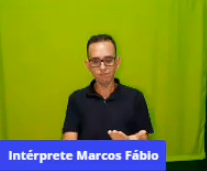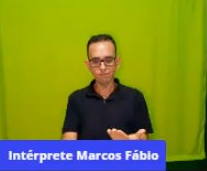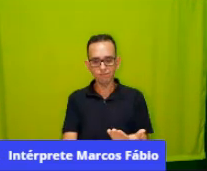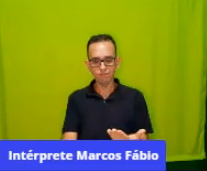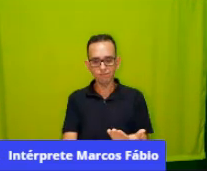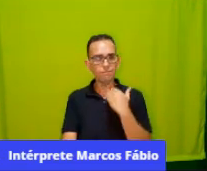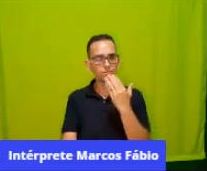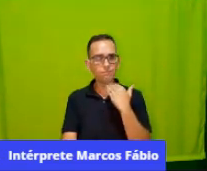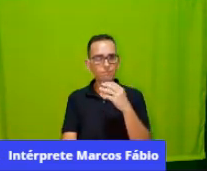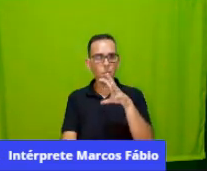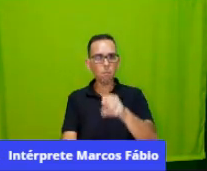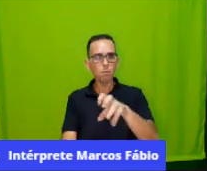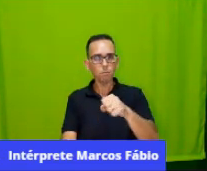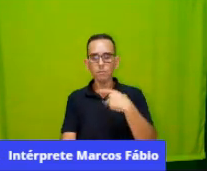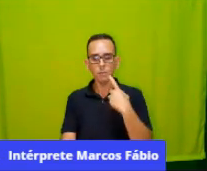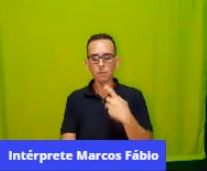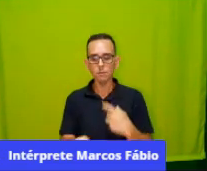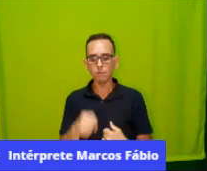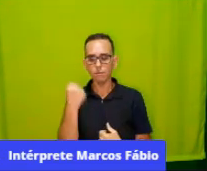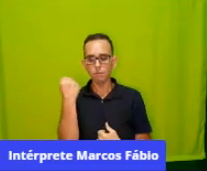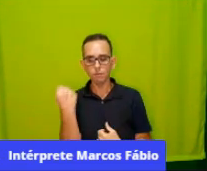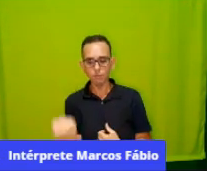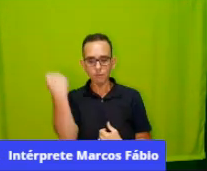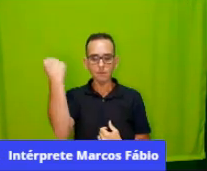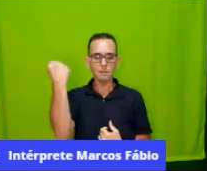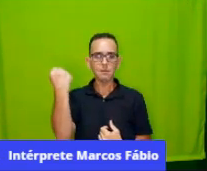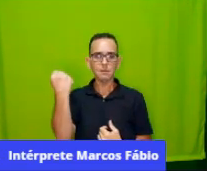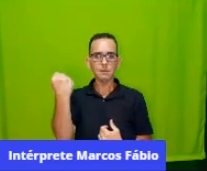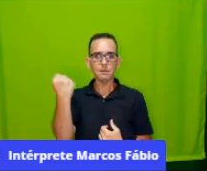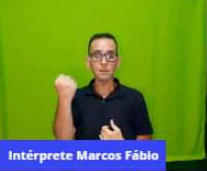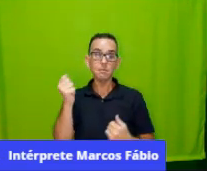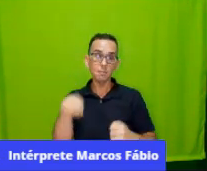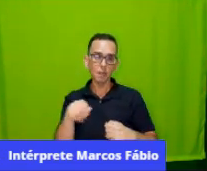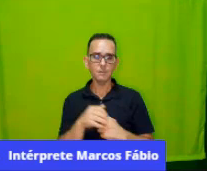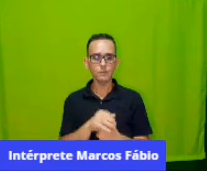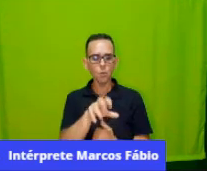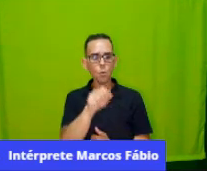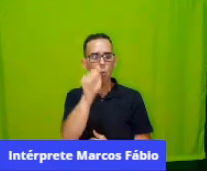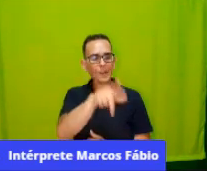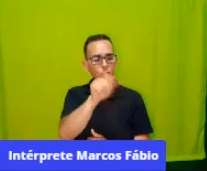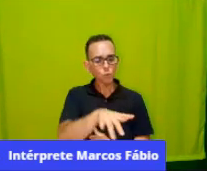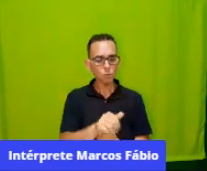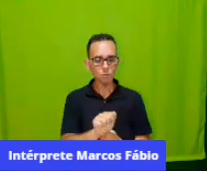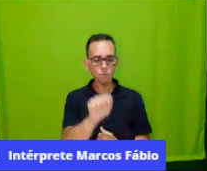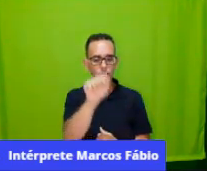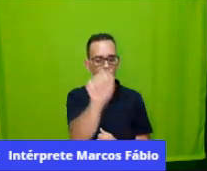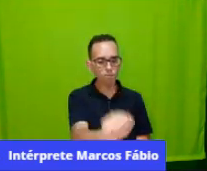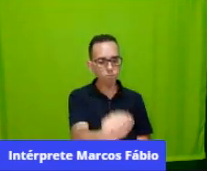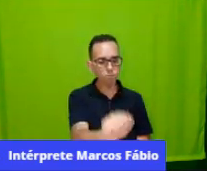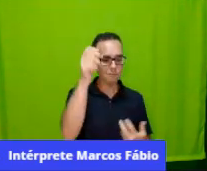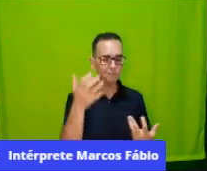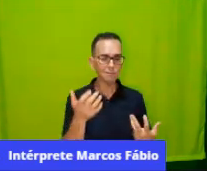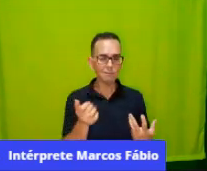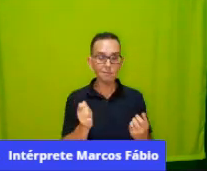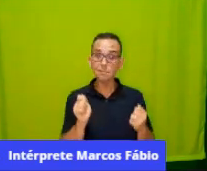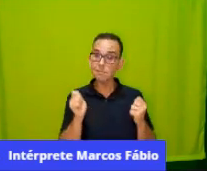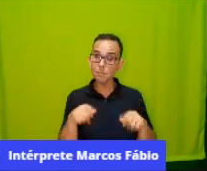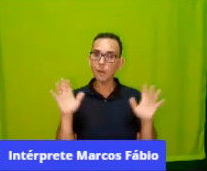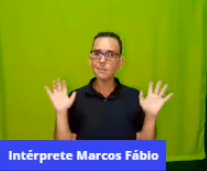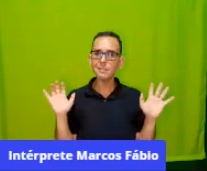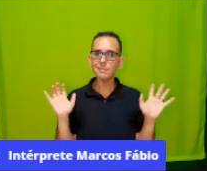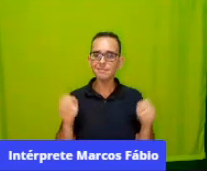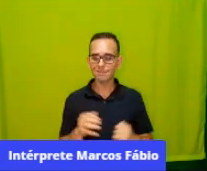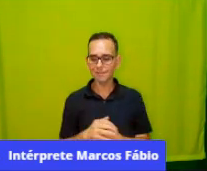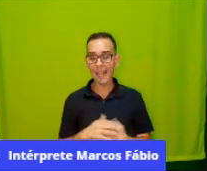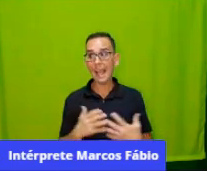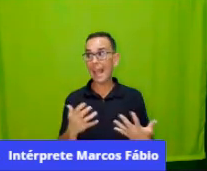para mim, ele não tem preensão, não tem manipulação, nada. Ele vem com imã rosa. Pega o azul